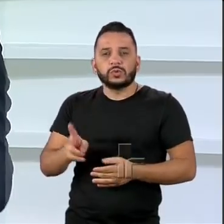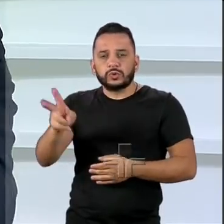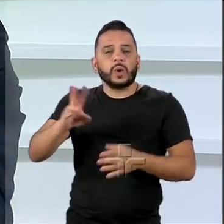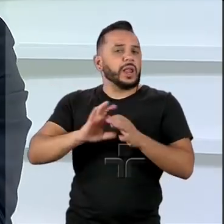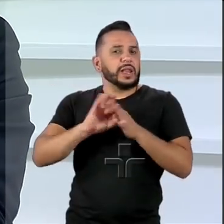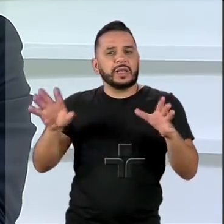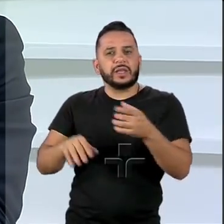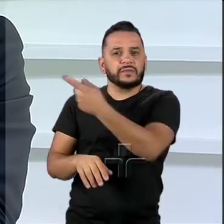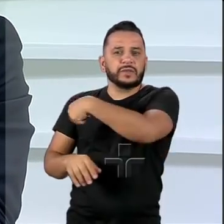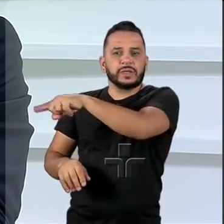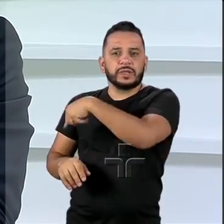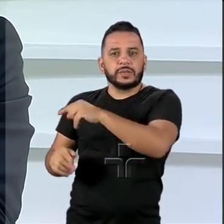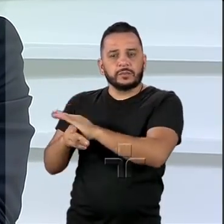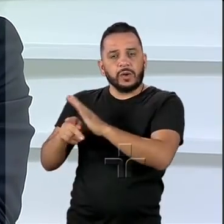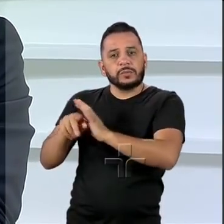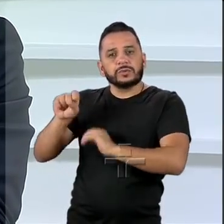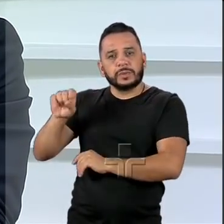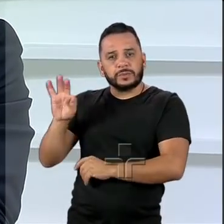julgar